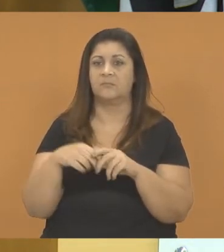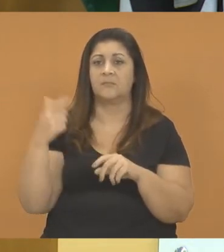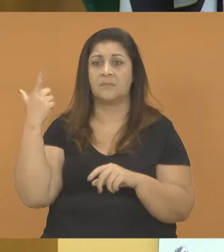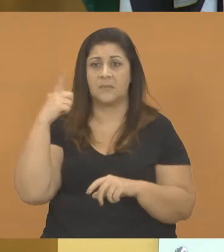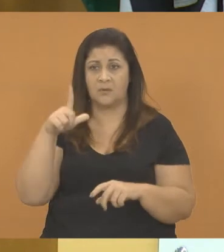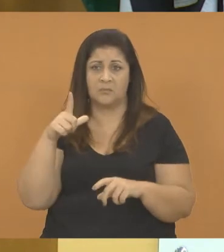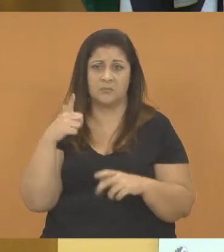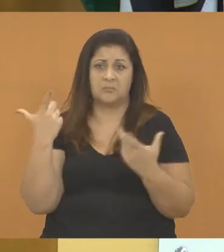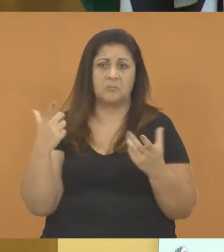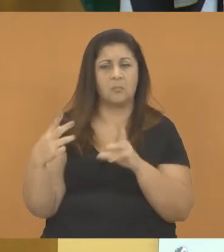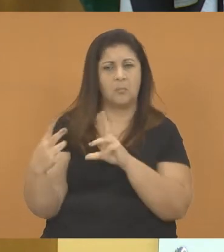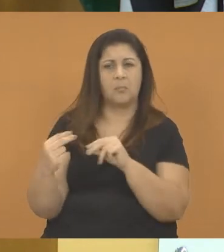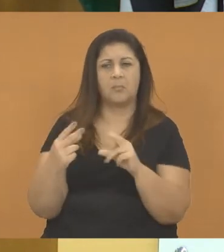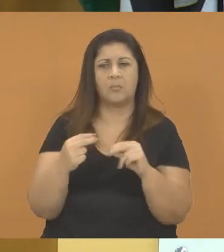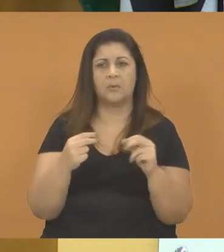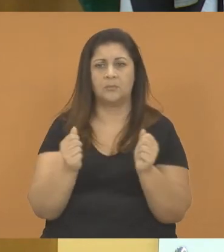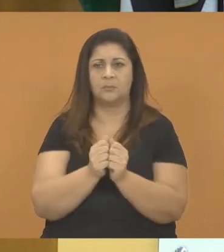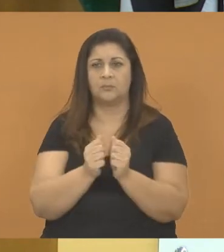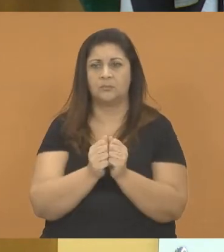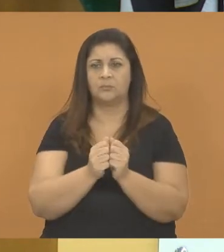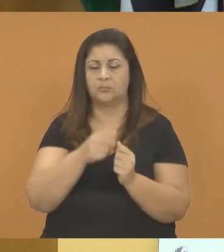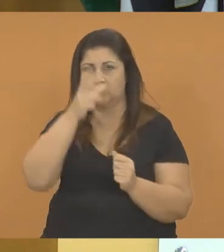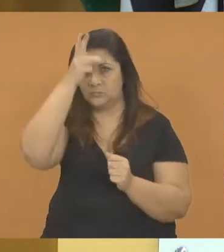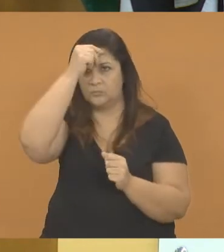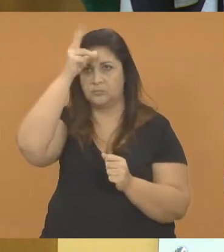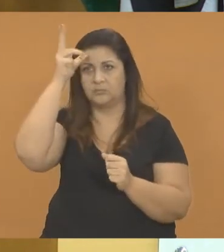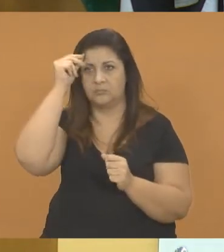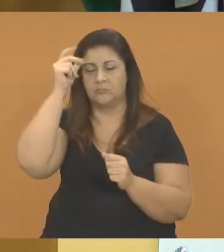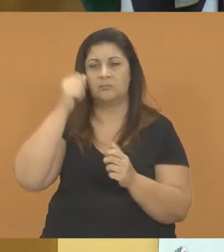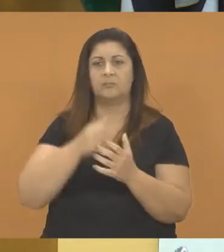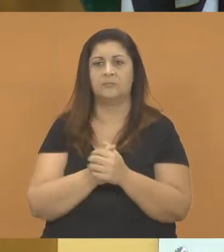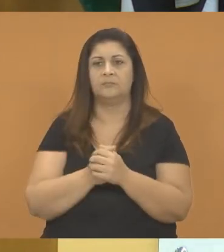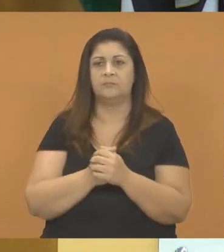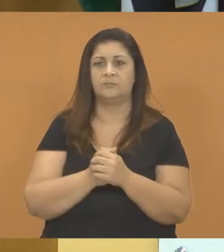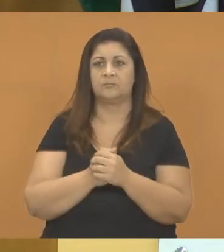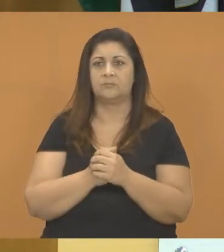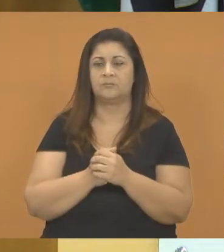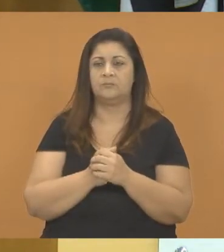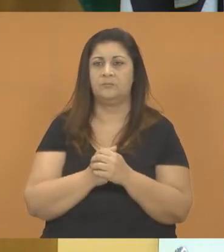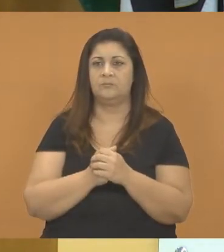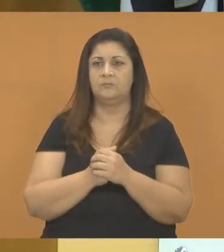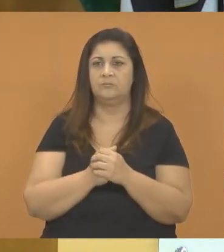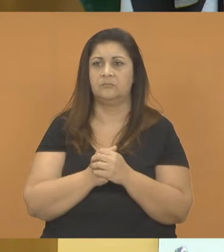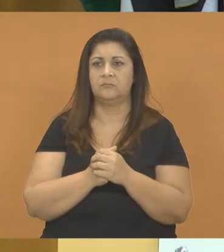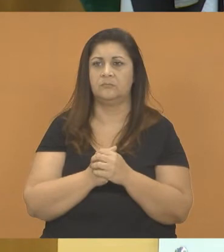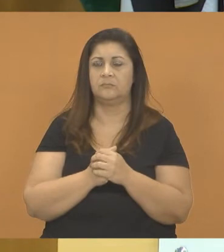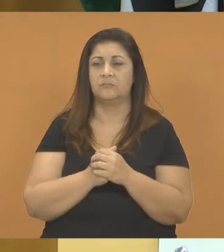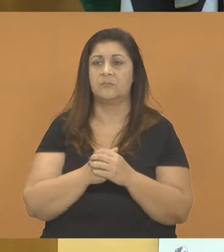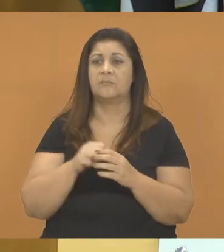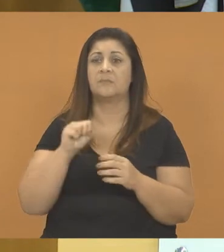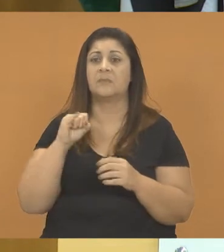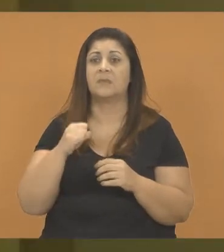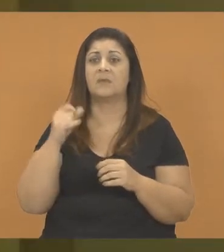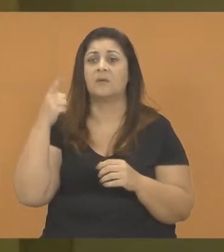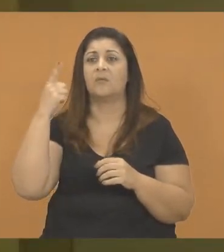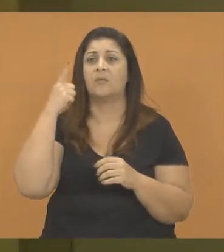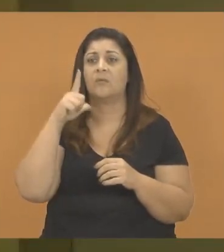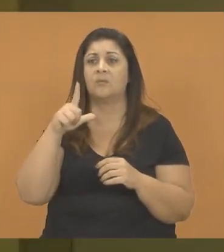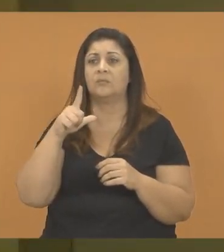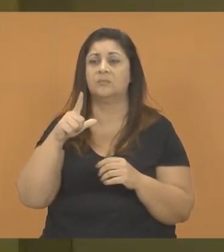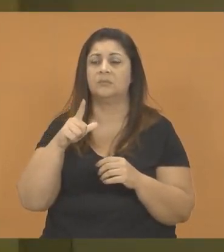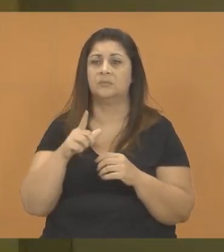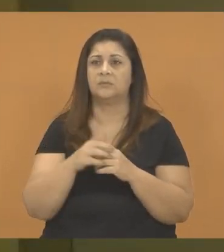conversa informal com o time junto com o prefeito isaías santana eo secretário de guedes que se a gente conseguir autorização para que o